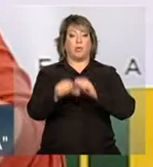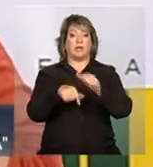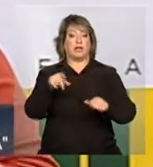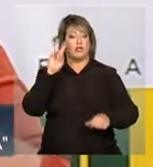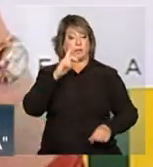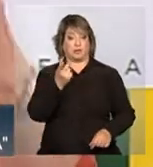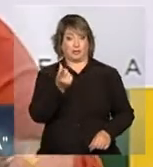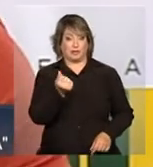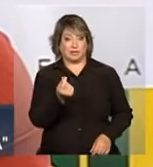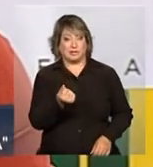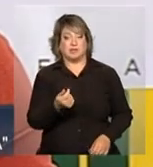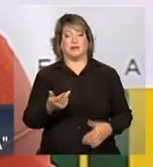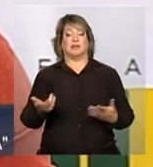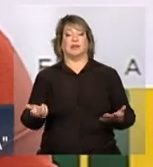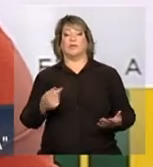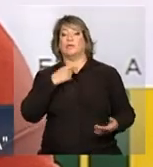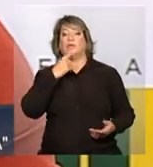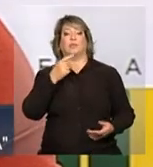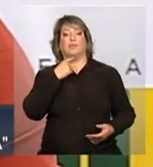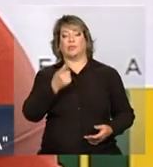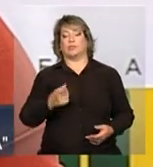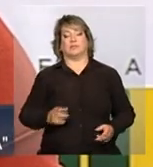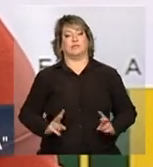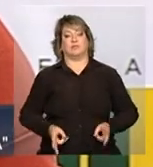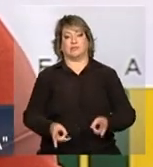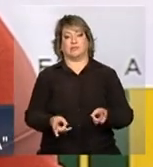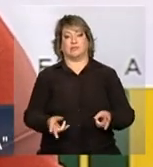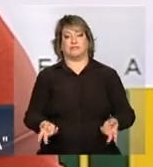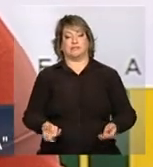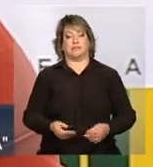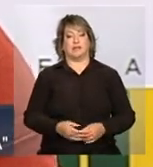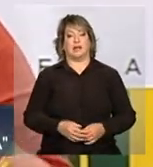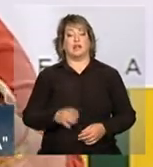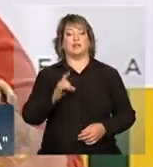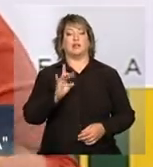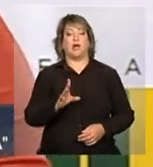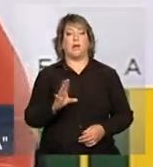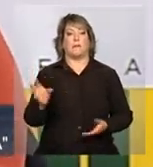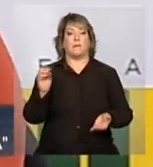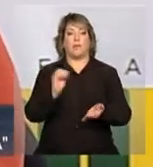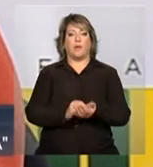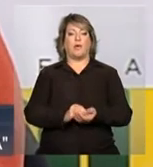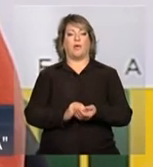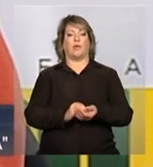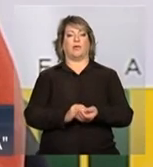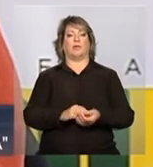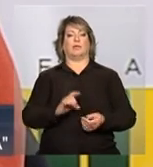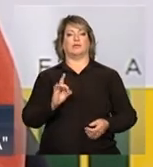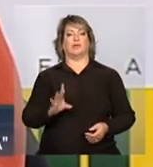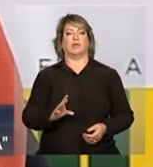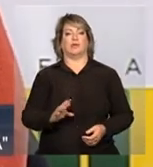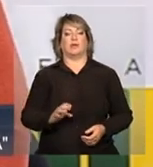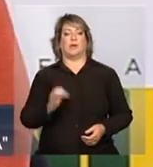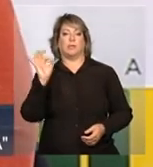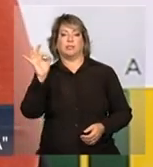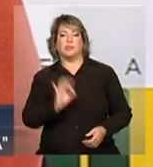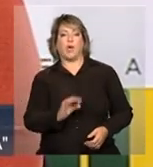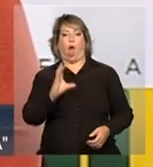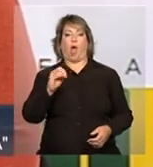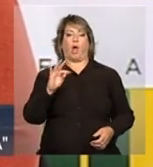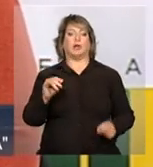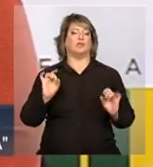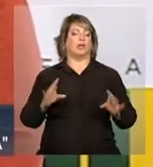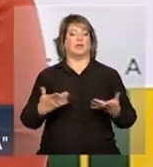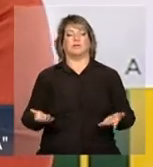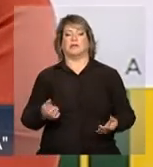vamos continuar, não adianta só mexer com a questão do percentual que a gente